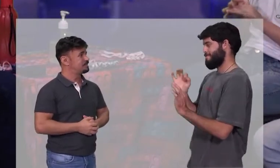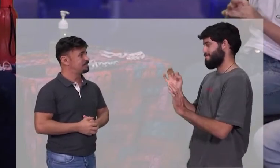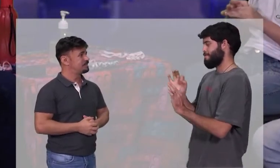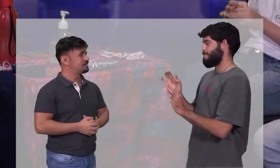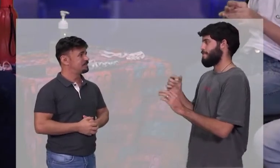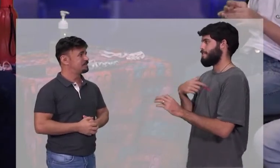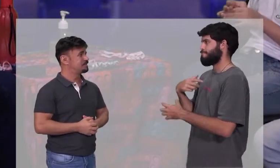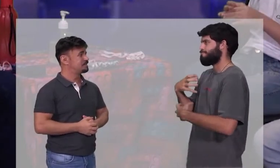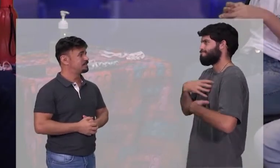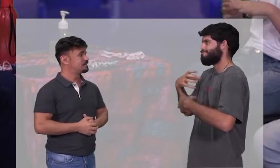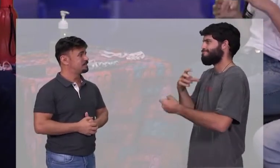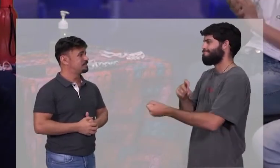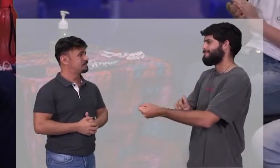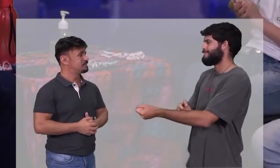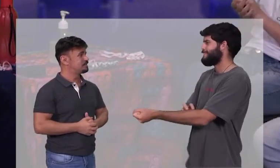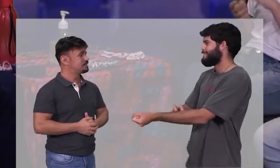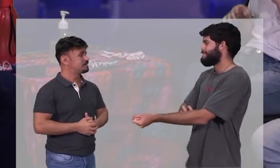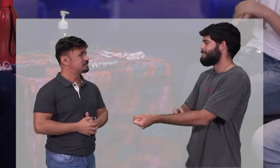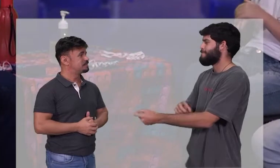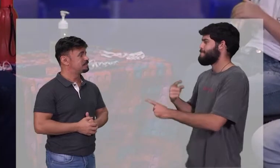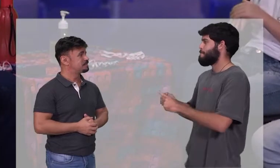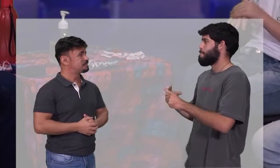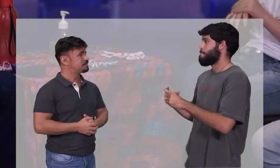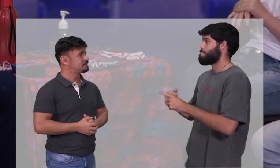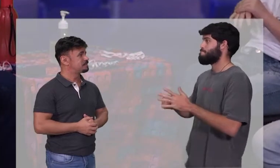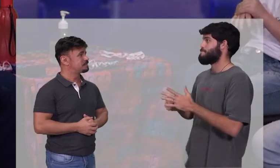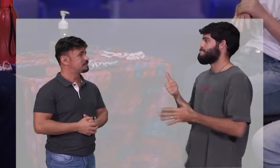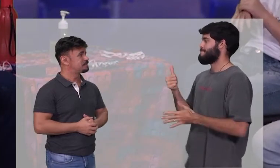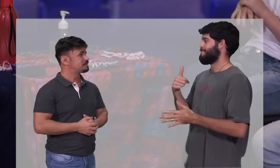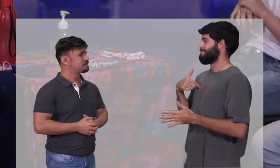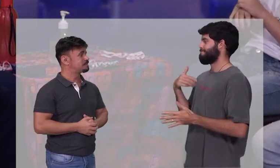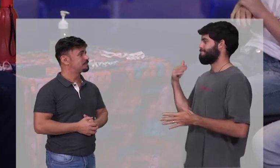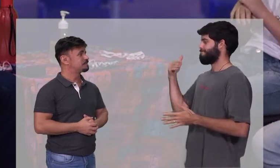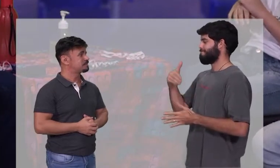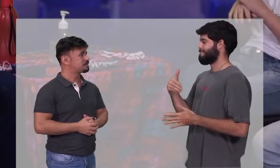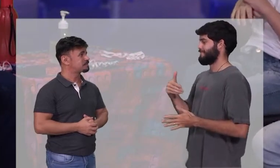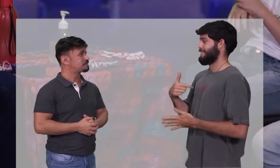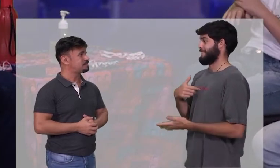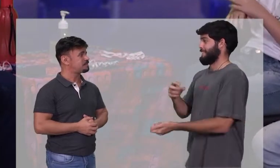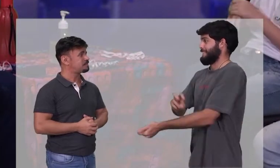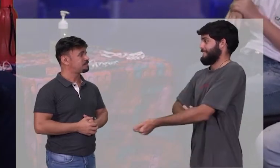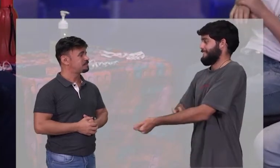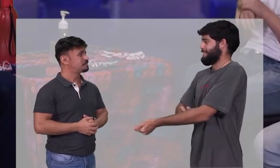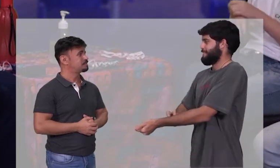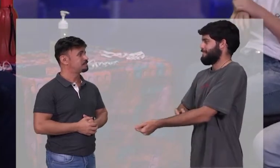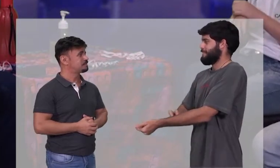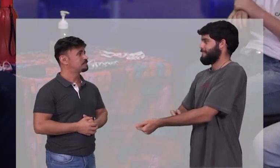fiquei nervosa porque, tipo, nossa, a primeira vez que eu vou fazer isso, minha nossa, eu tô